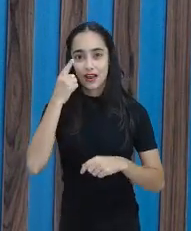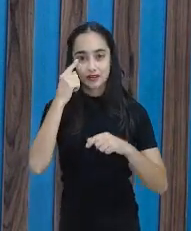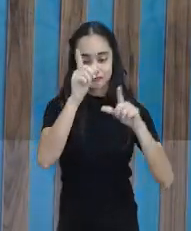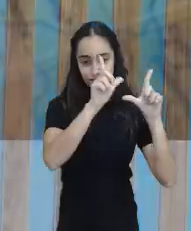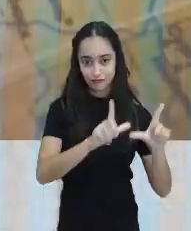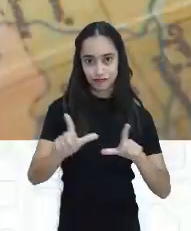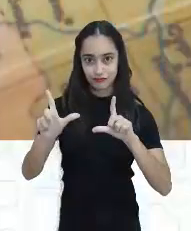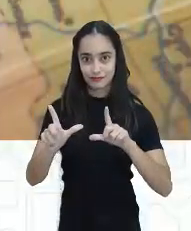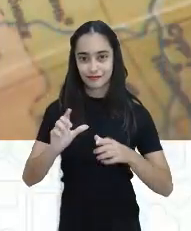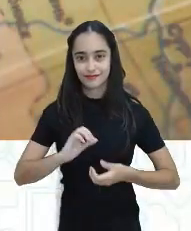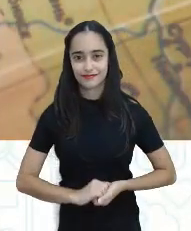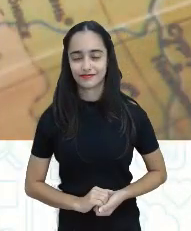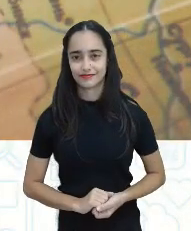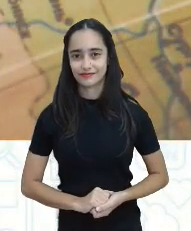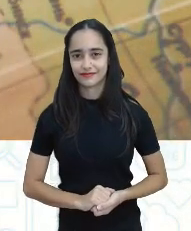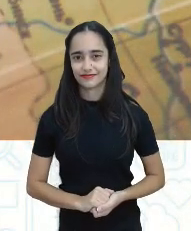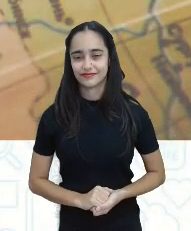Devinho.